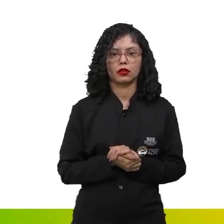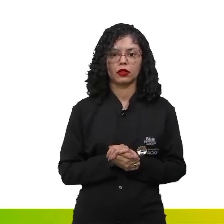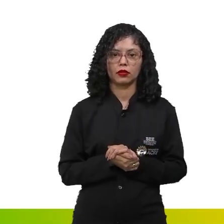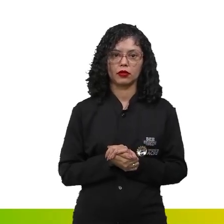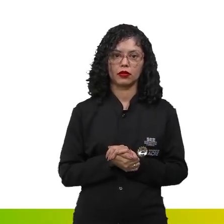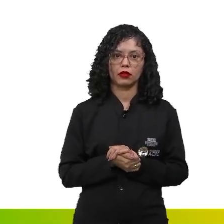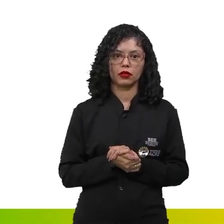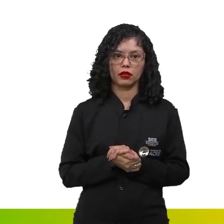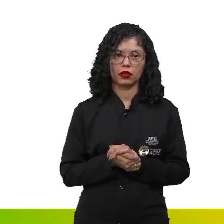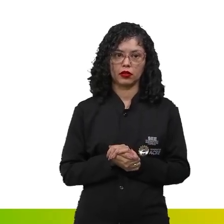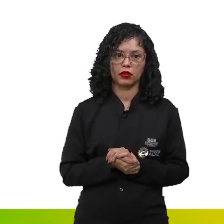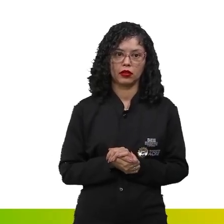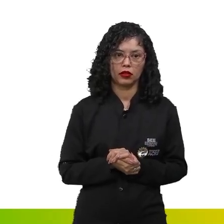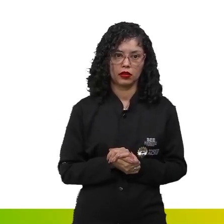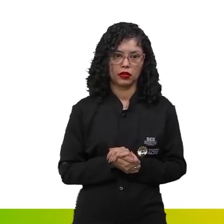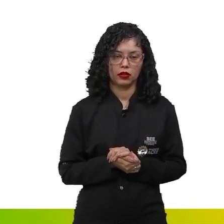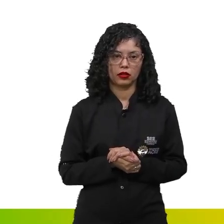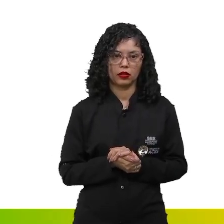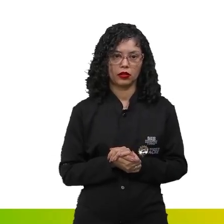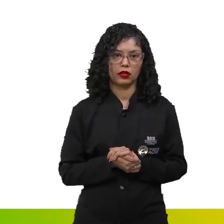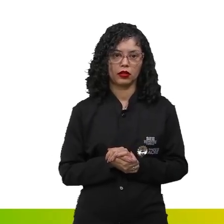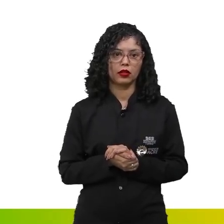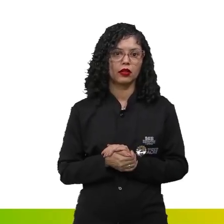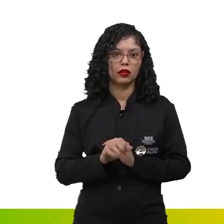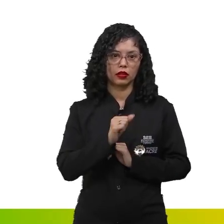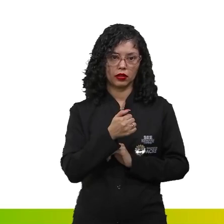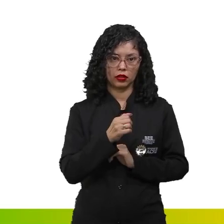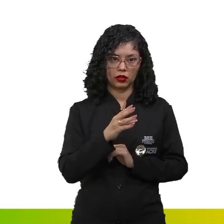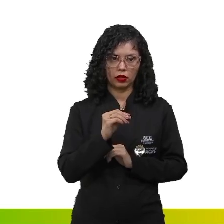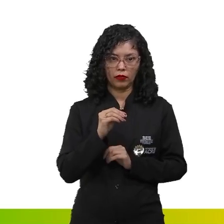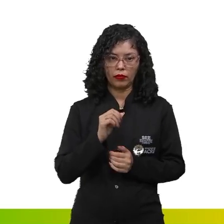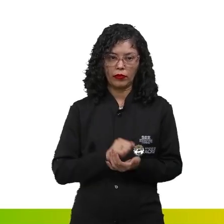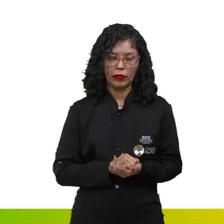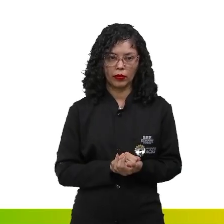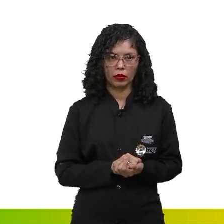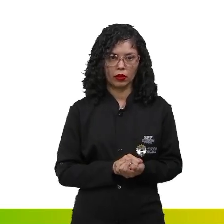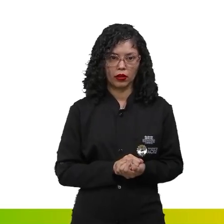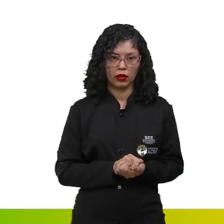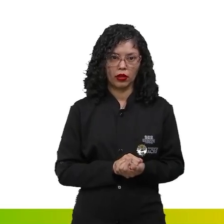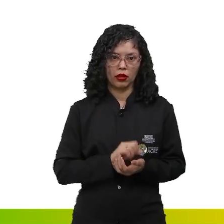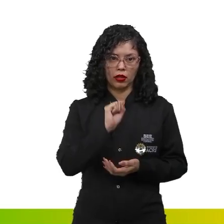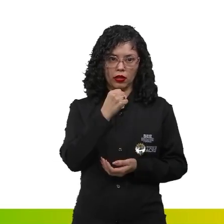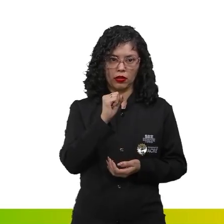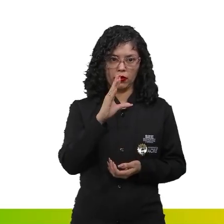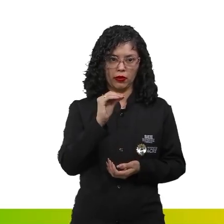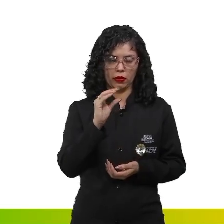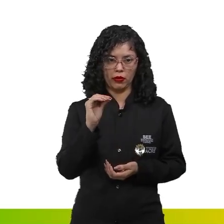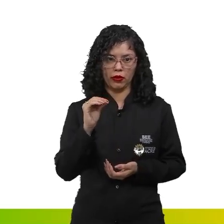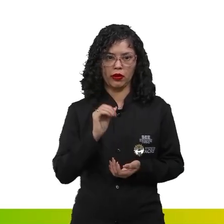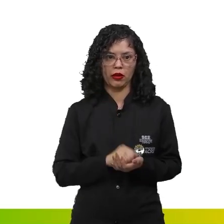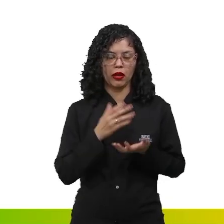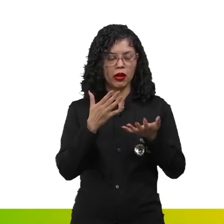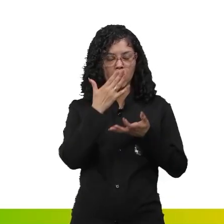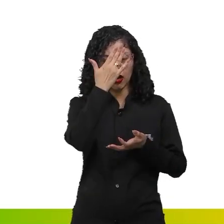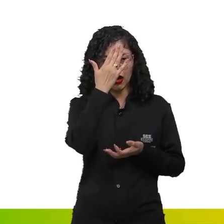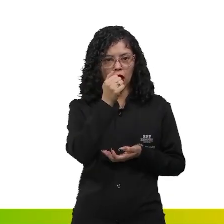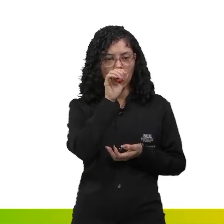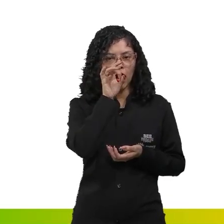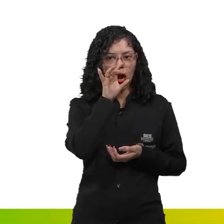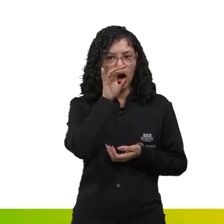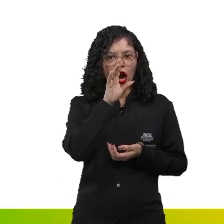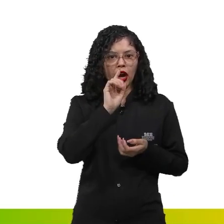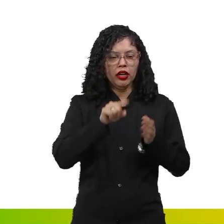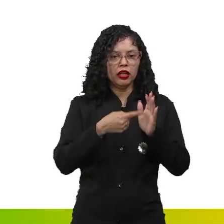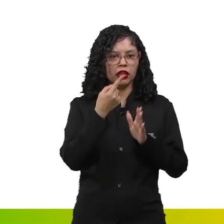forma separada já. X sobre 180 é igual a 800. Ele quer saber somente